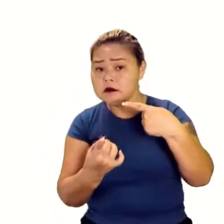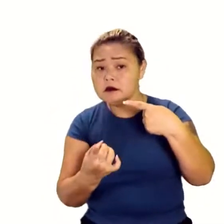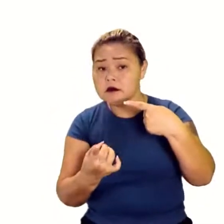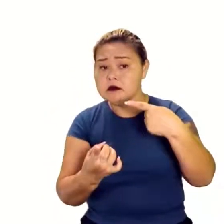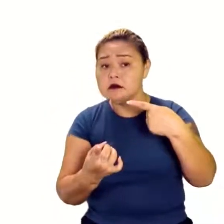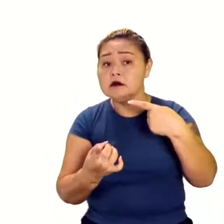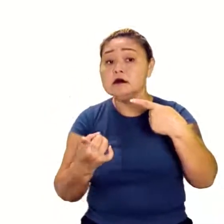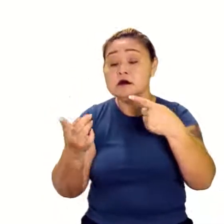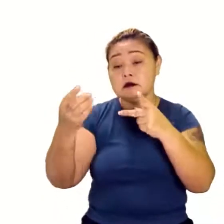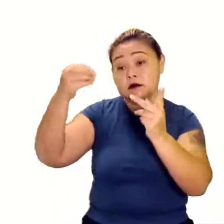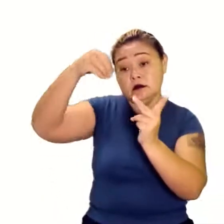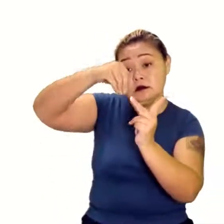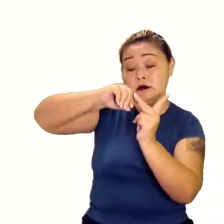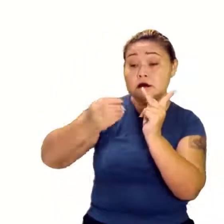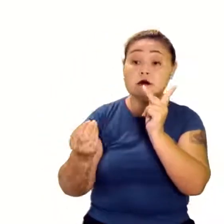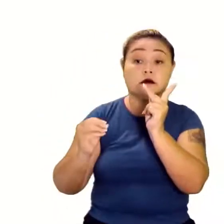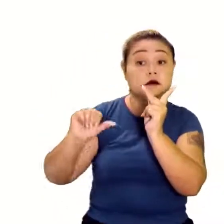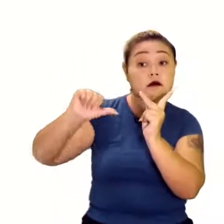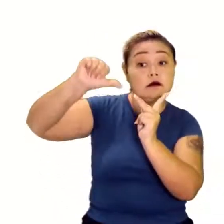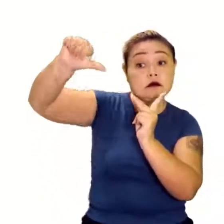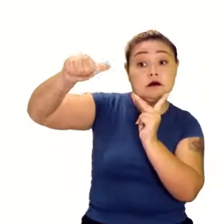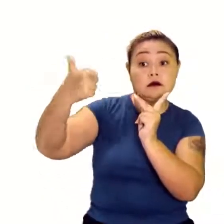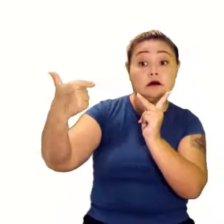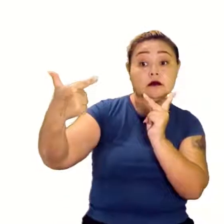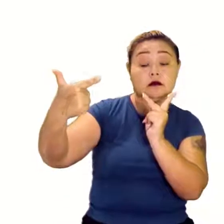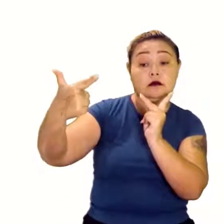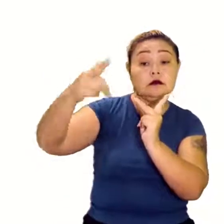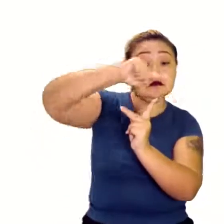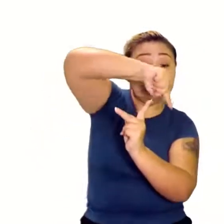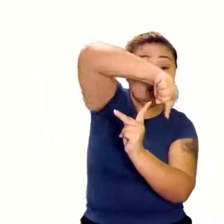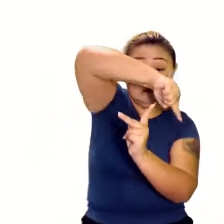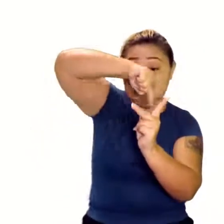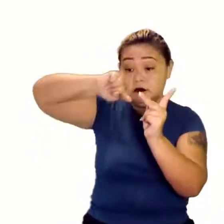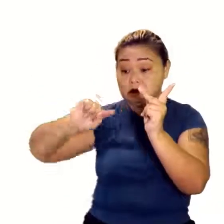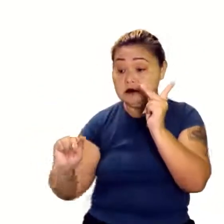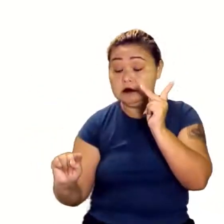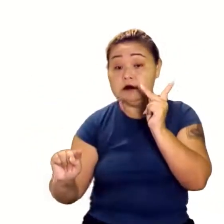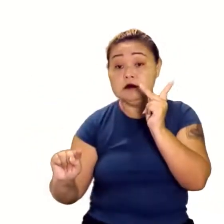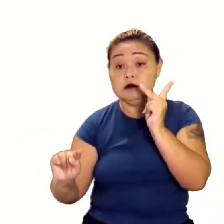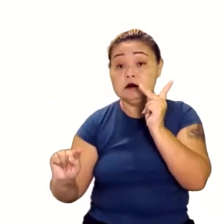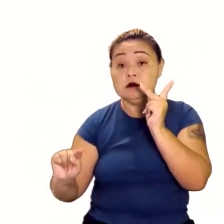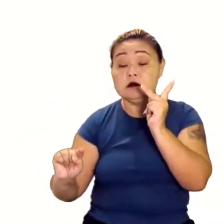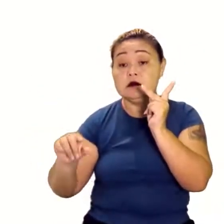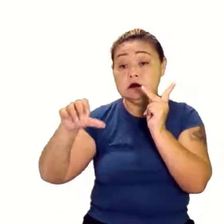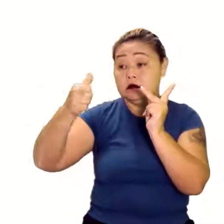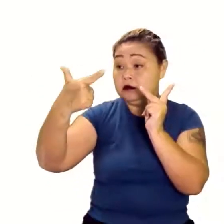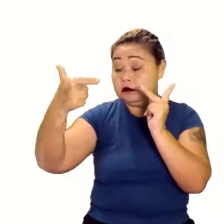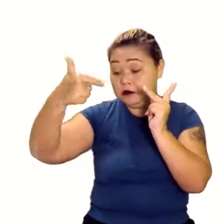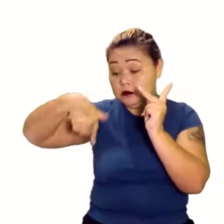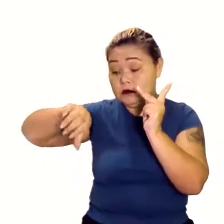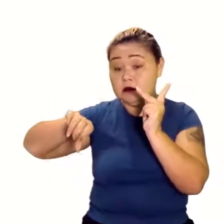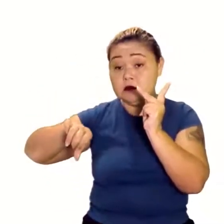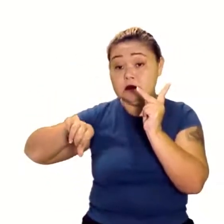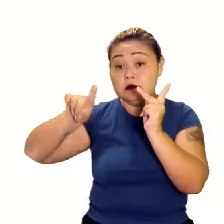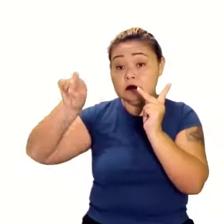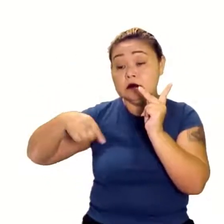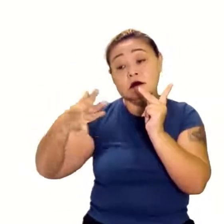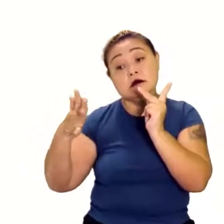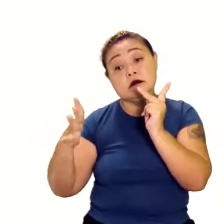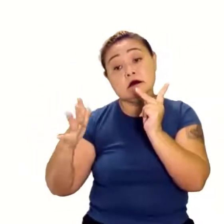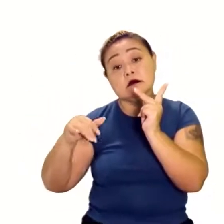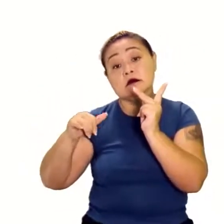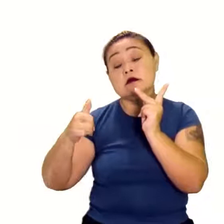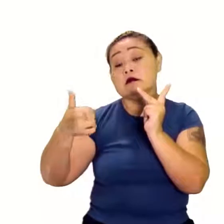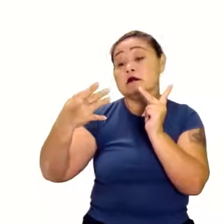ó, lembra que quem tá dentro fica em cima, né? Isso. E quem tá fora fica embaixo. 12 sobre 9 é